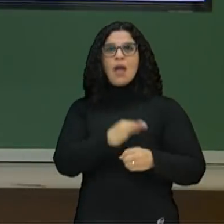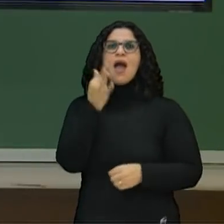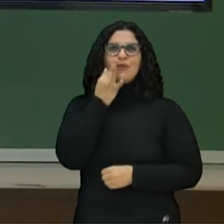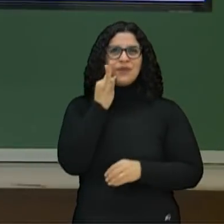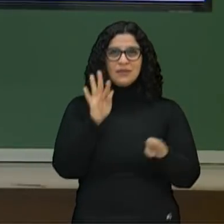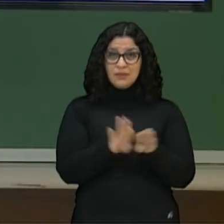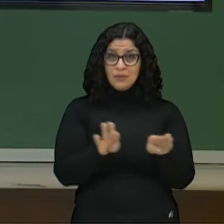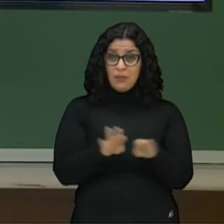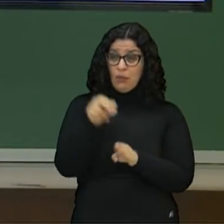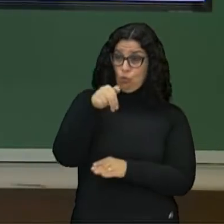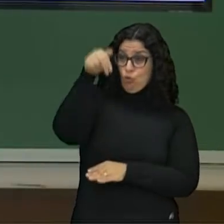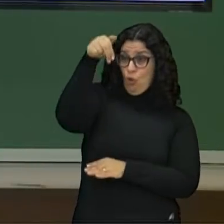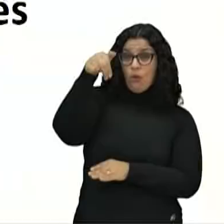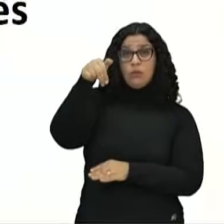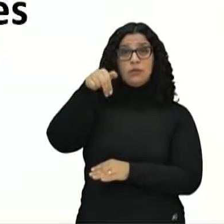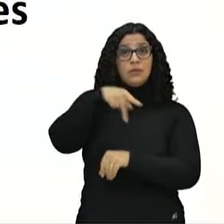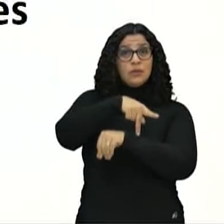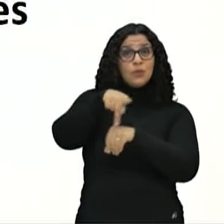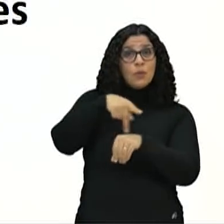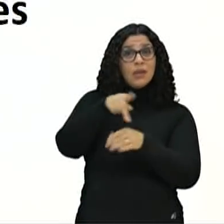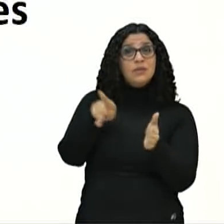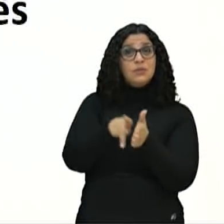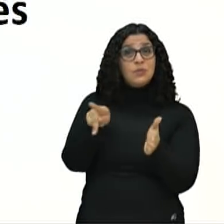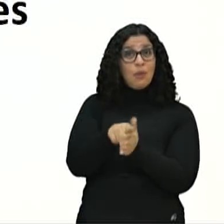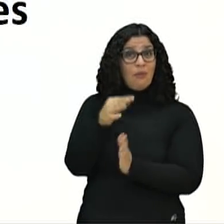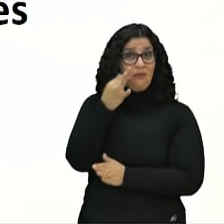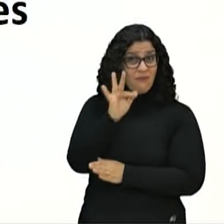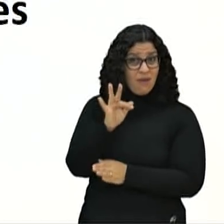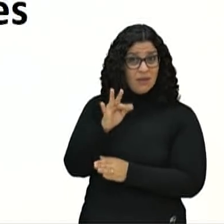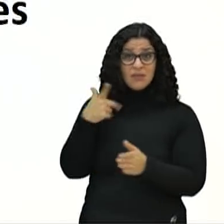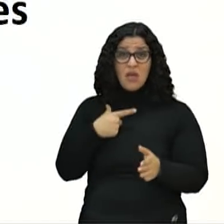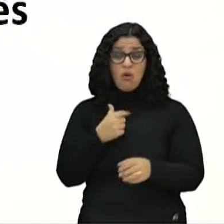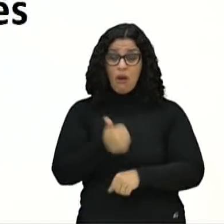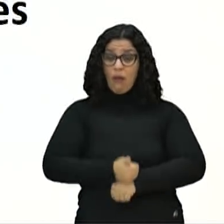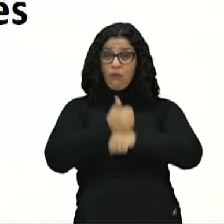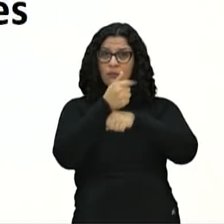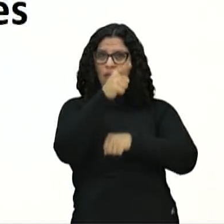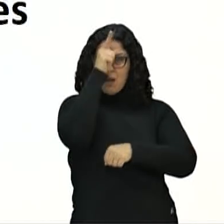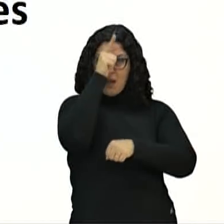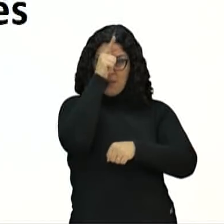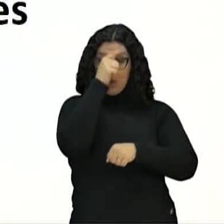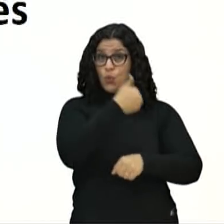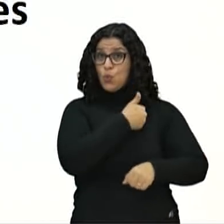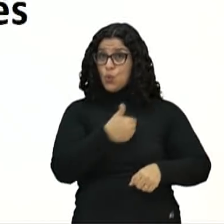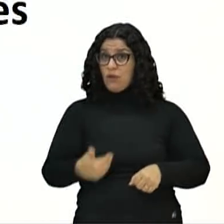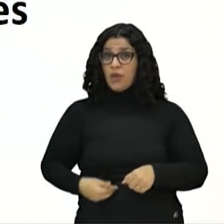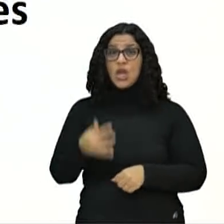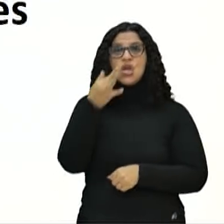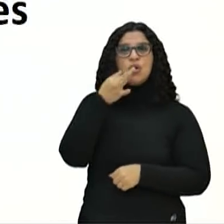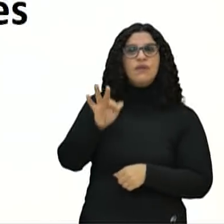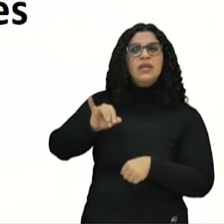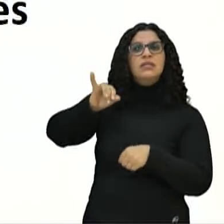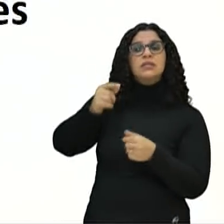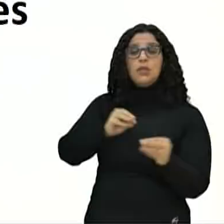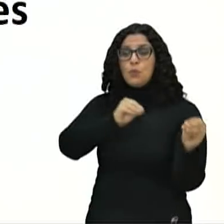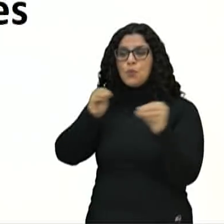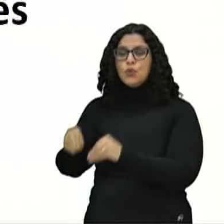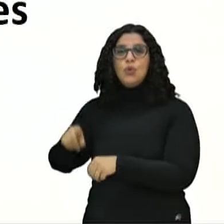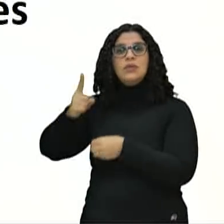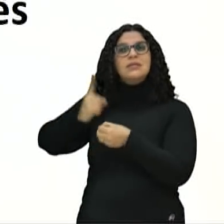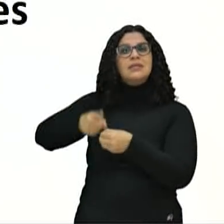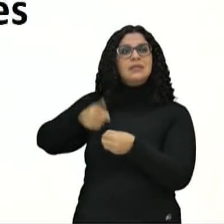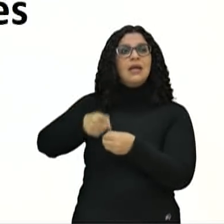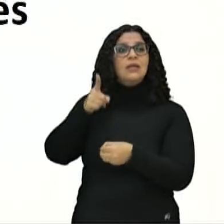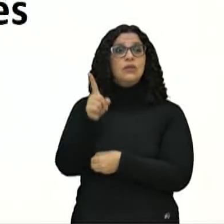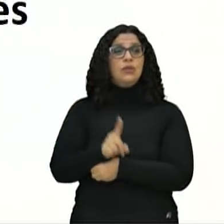norte do país ficou sob controle alemão. O governo francês foi transferido para o sul, com capital na cidade de Vichy.